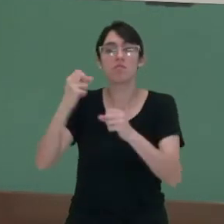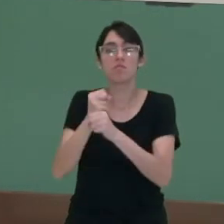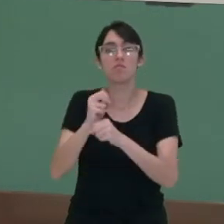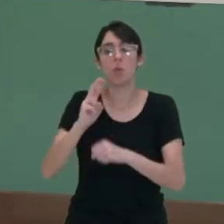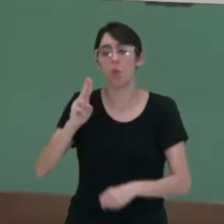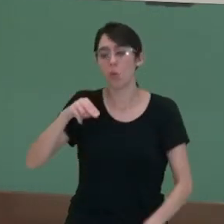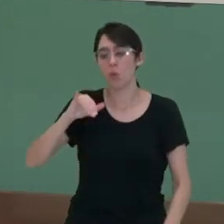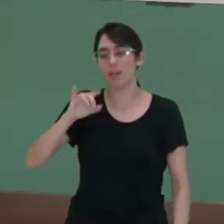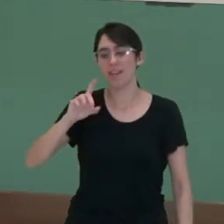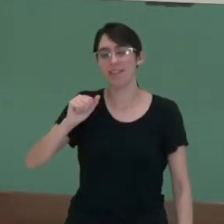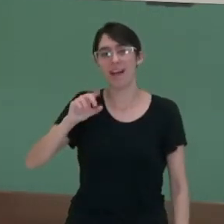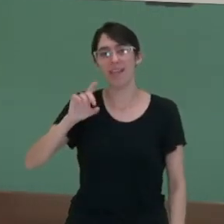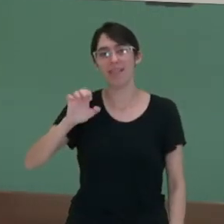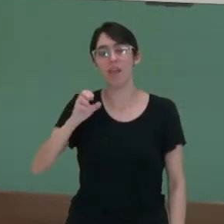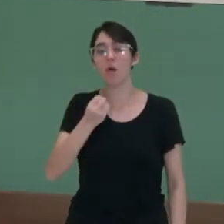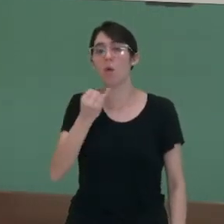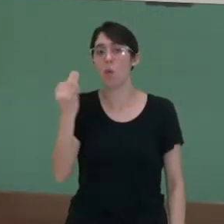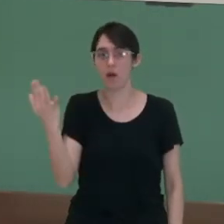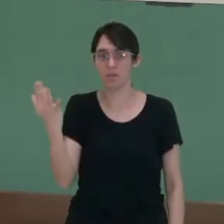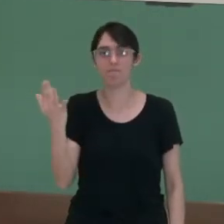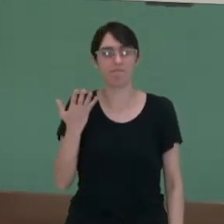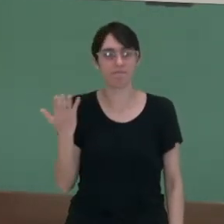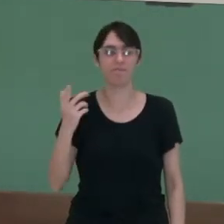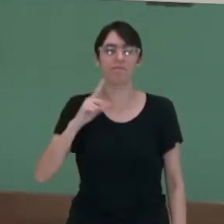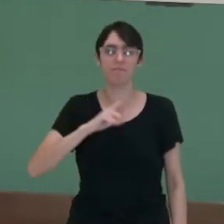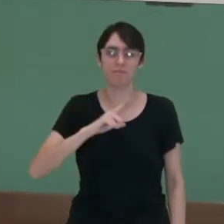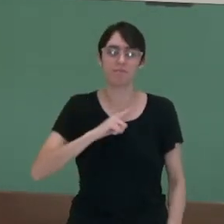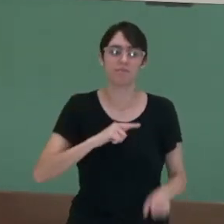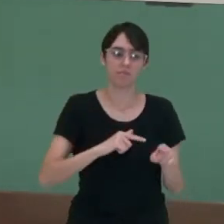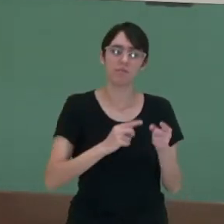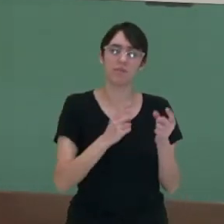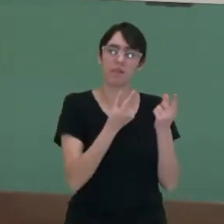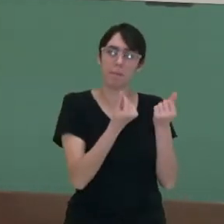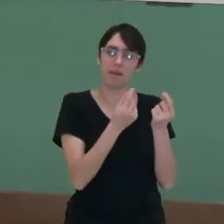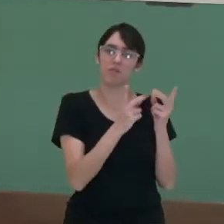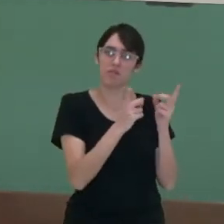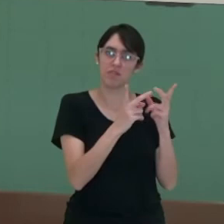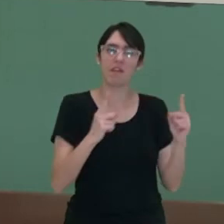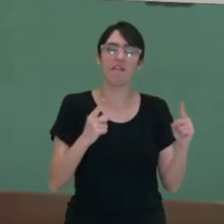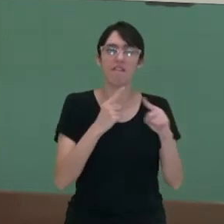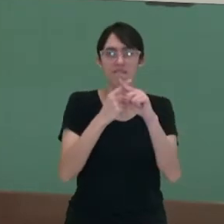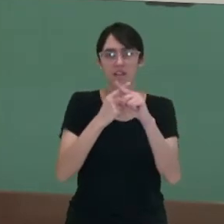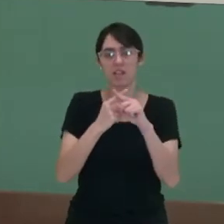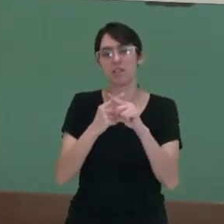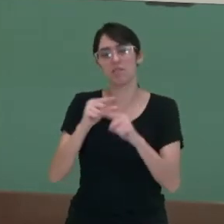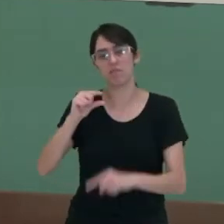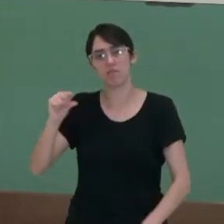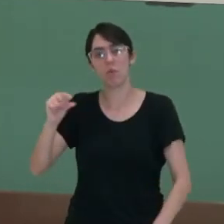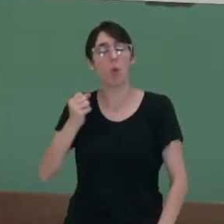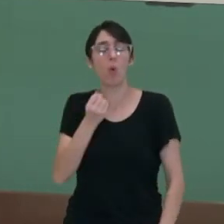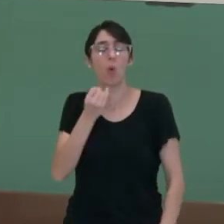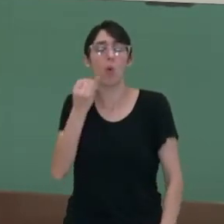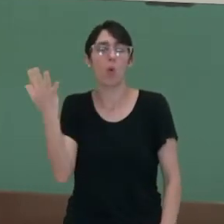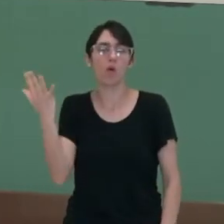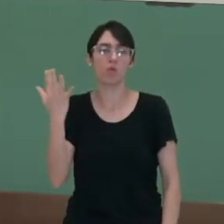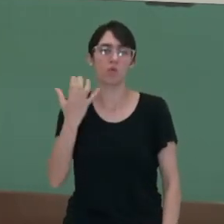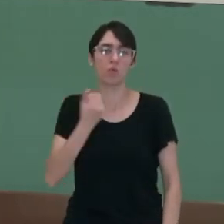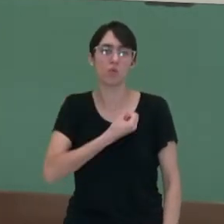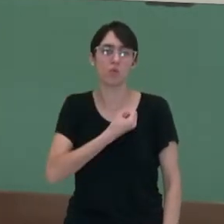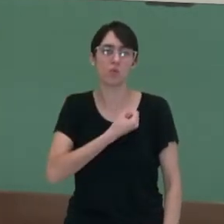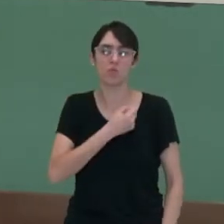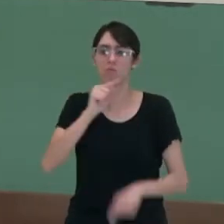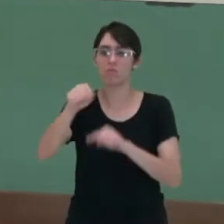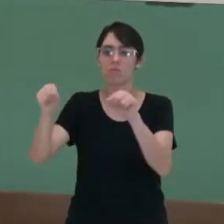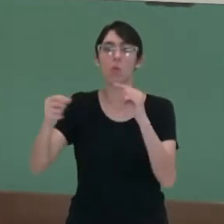ser receita em função do número de unidades vendidas vai ser igual a 10x. Mesma ideia do que a gente